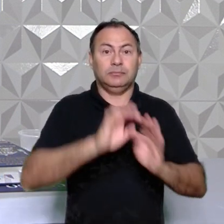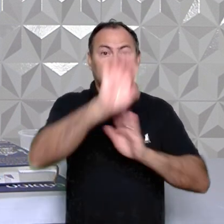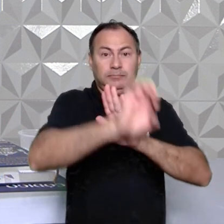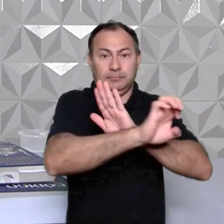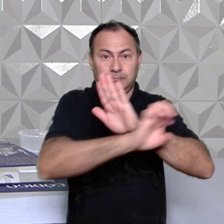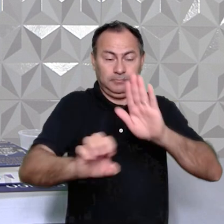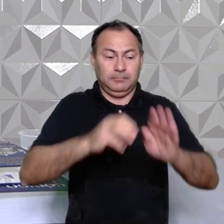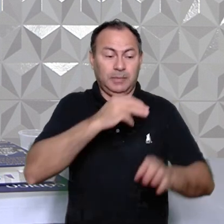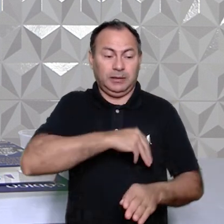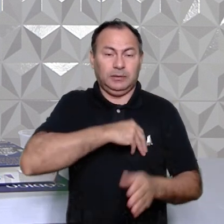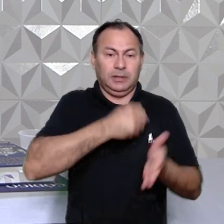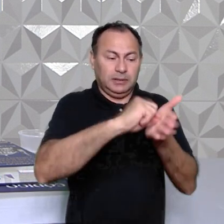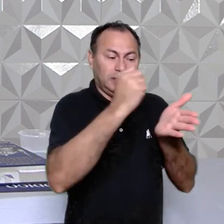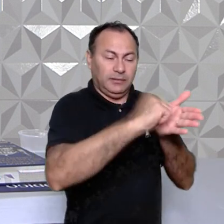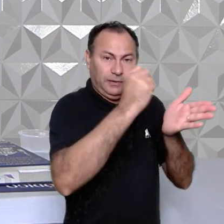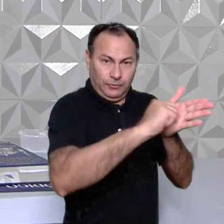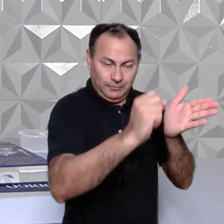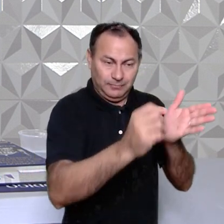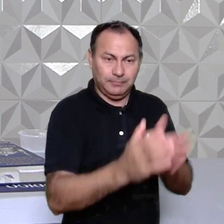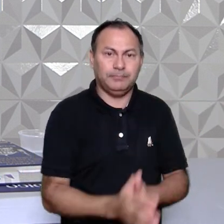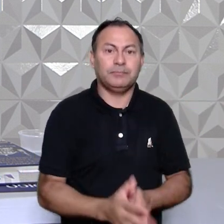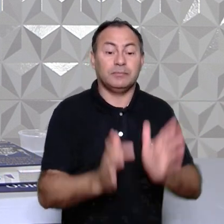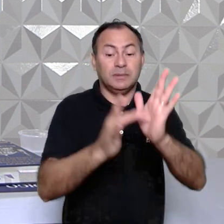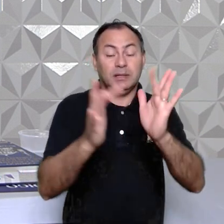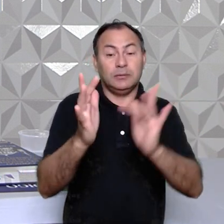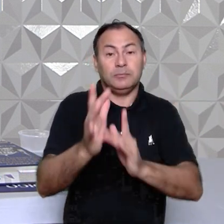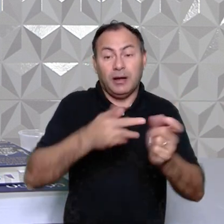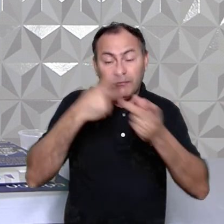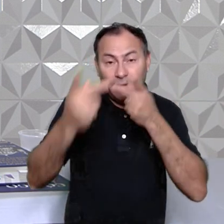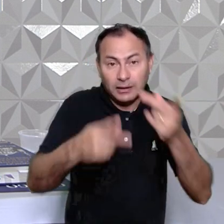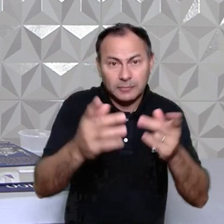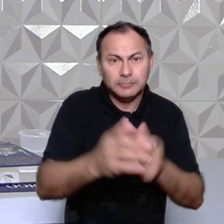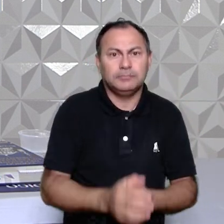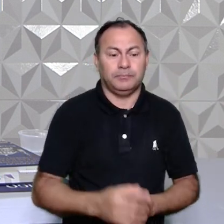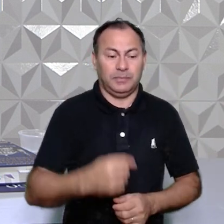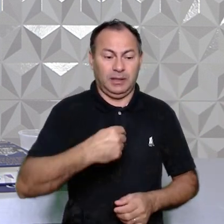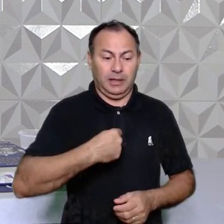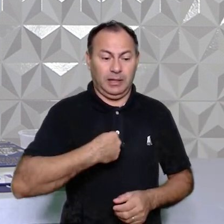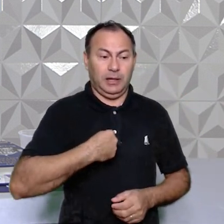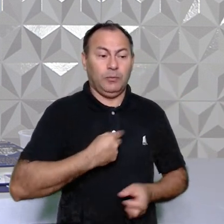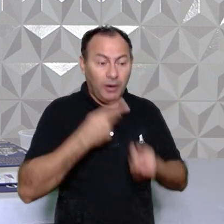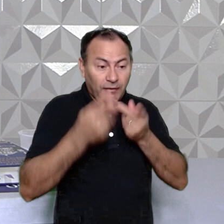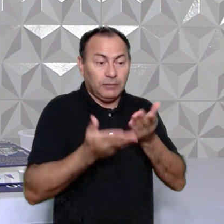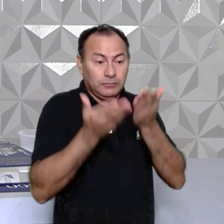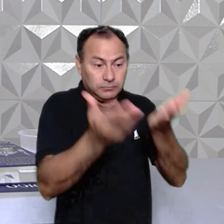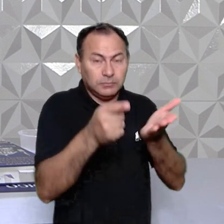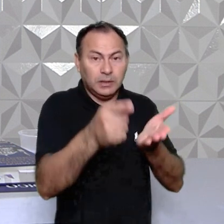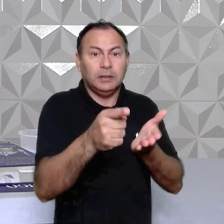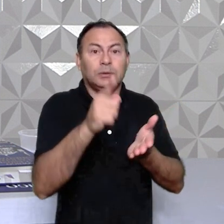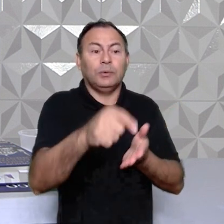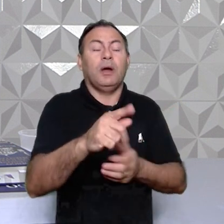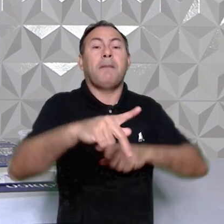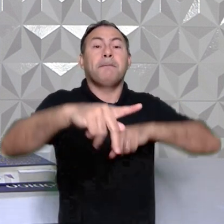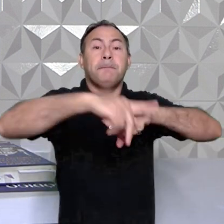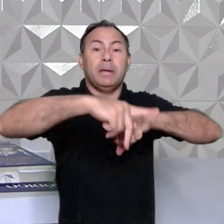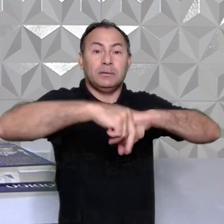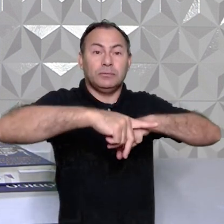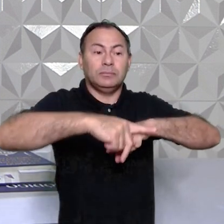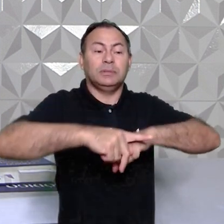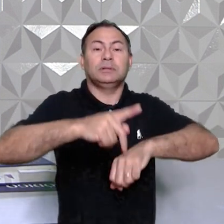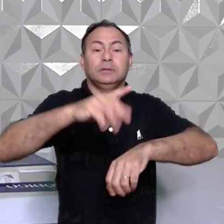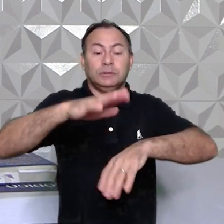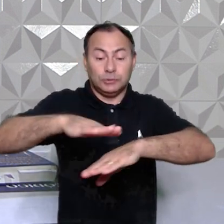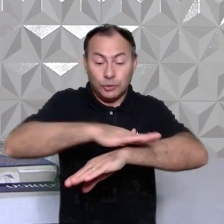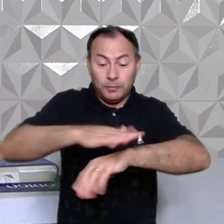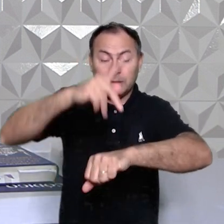evangelista Mateus escreveu o seguinte, né? Jesus disse assim: eu te declaro, tu és Pedro, e